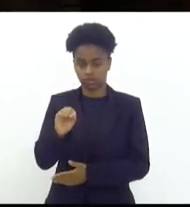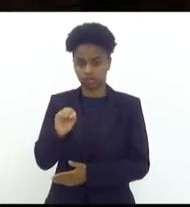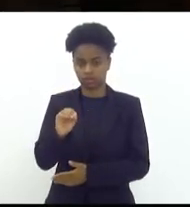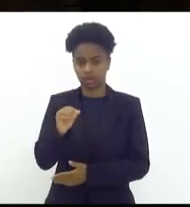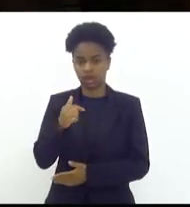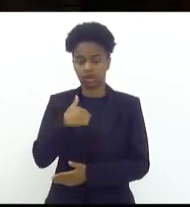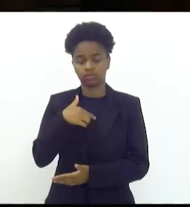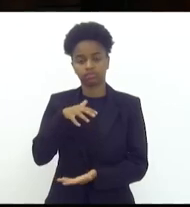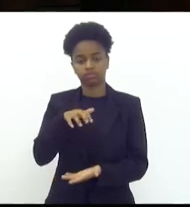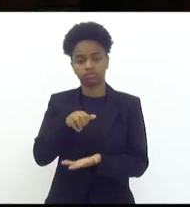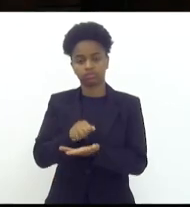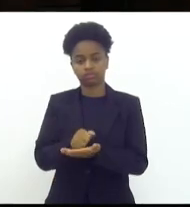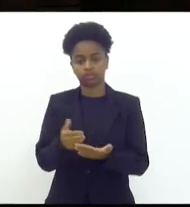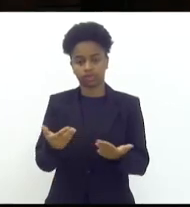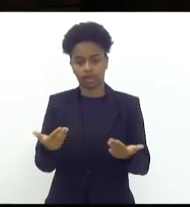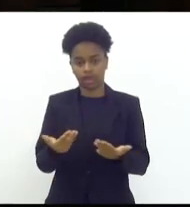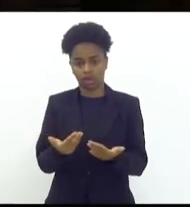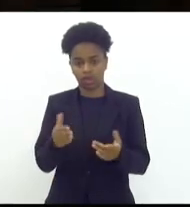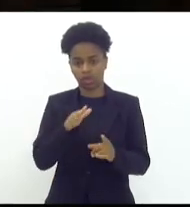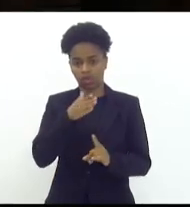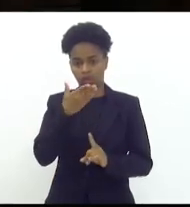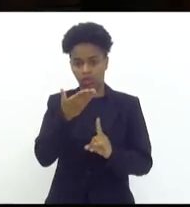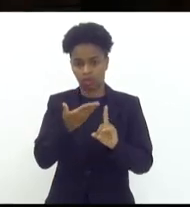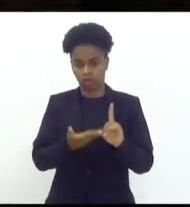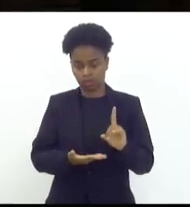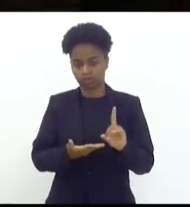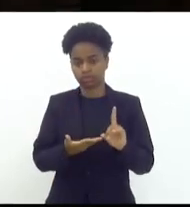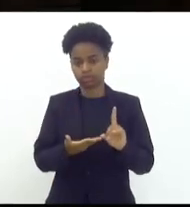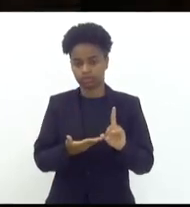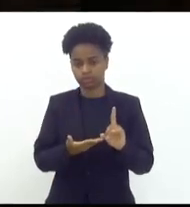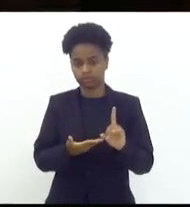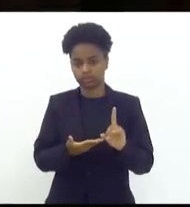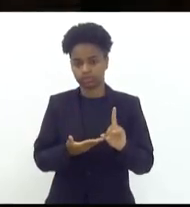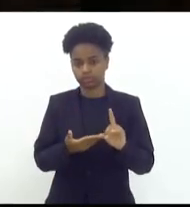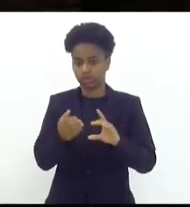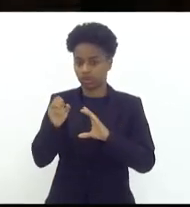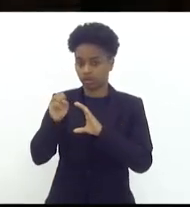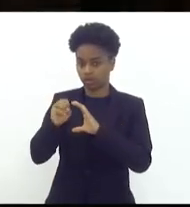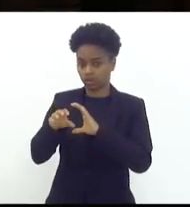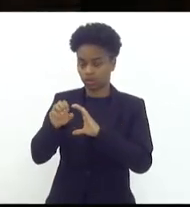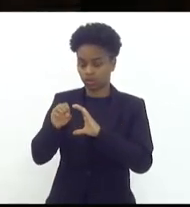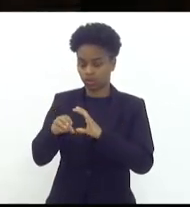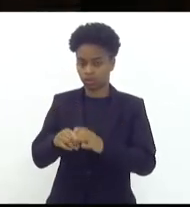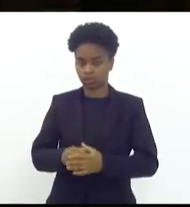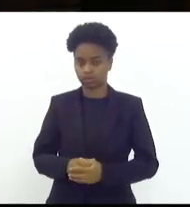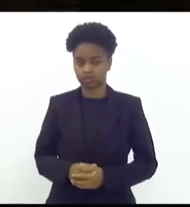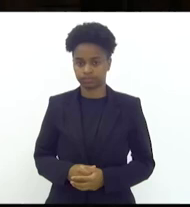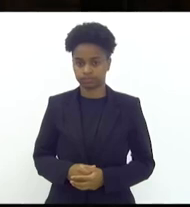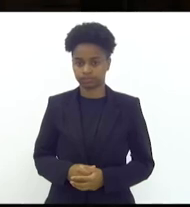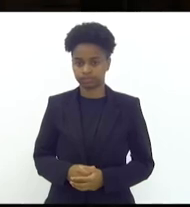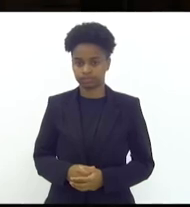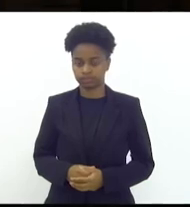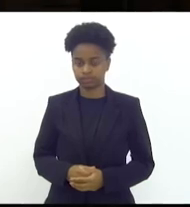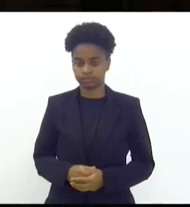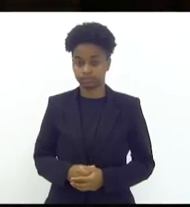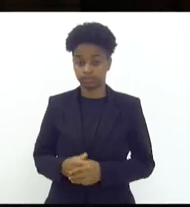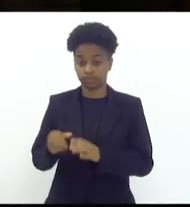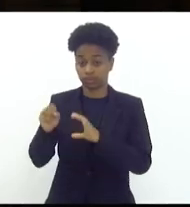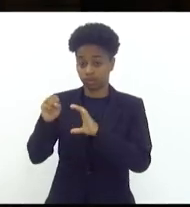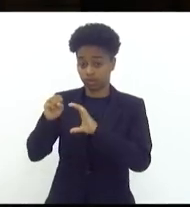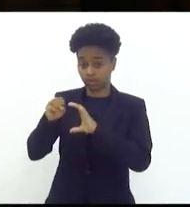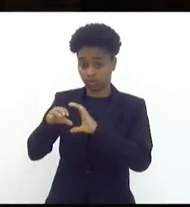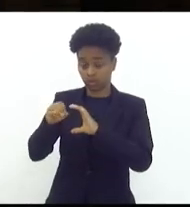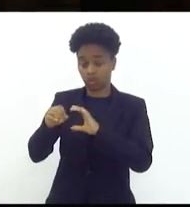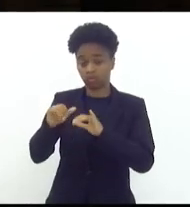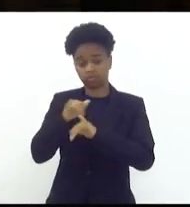registrar essa justa homenagem a Rede Globo de Televisão a Rede Globo